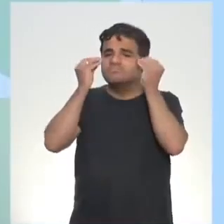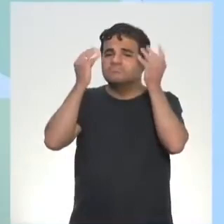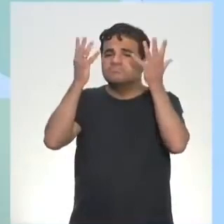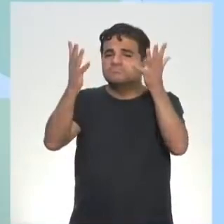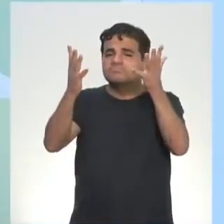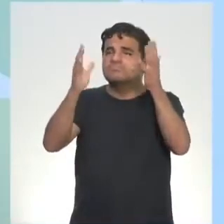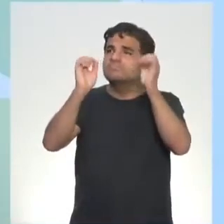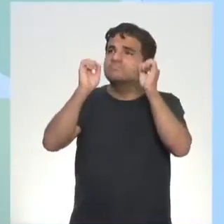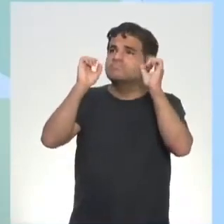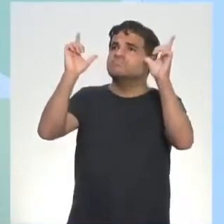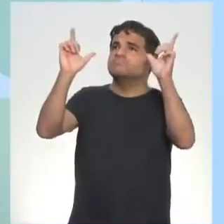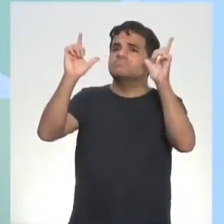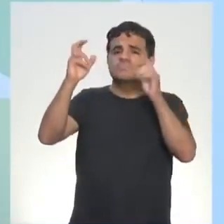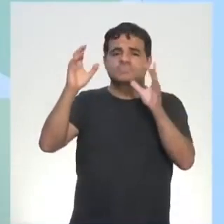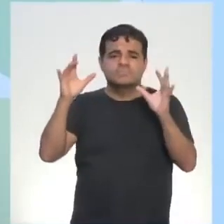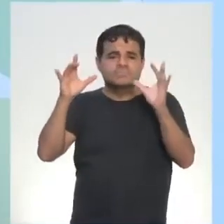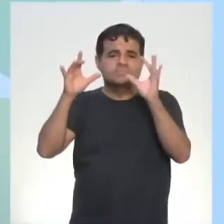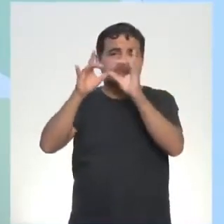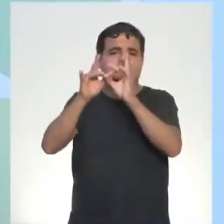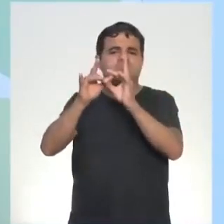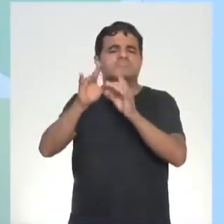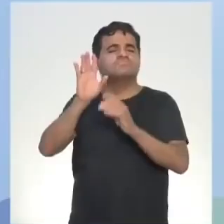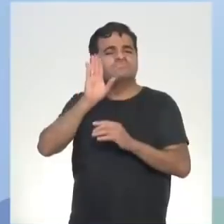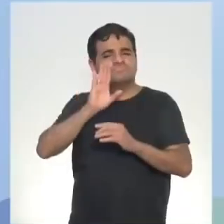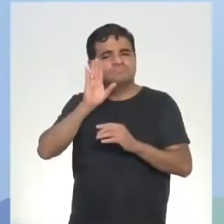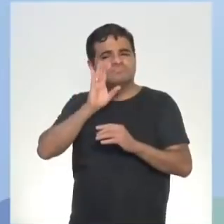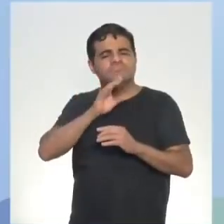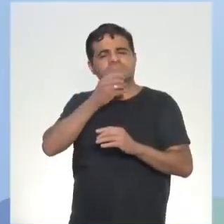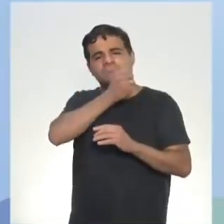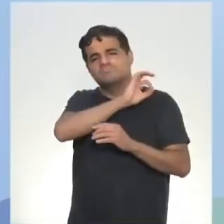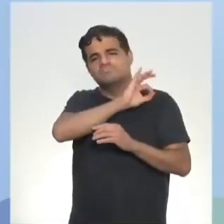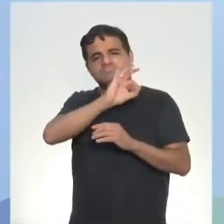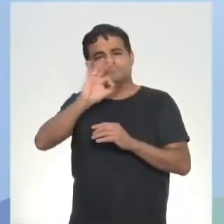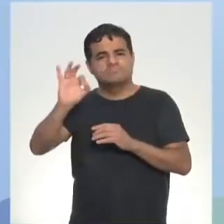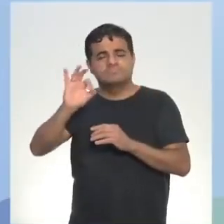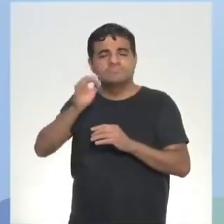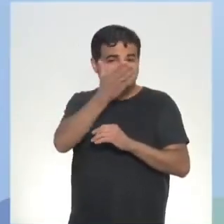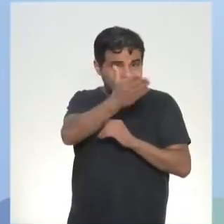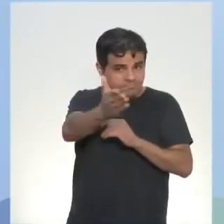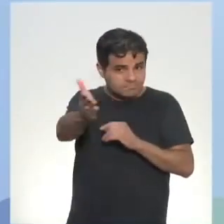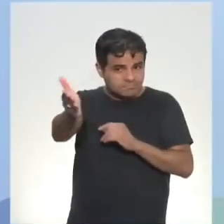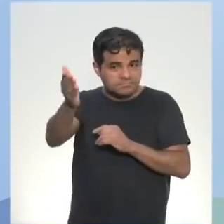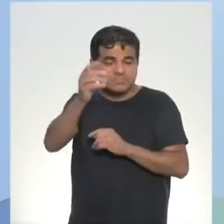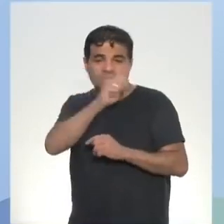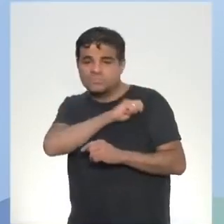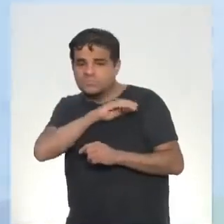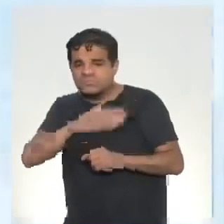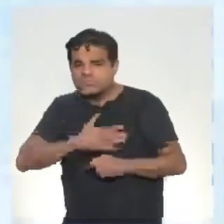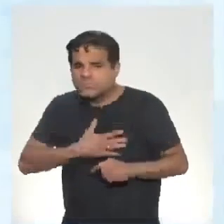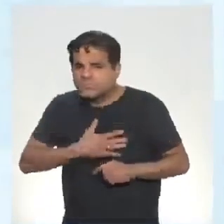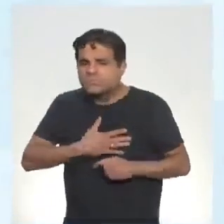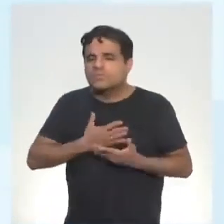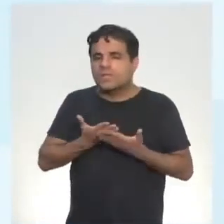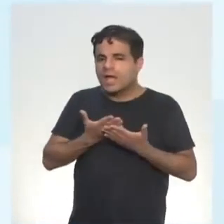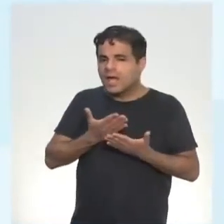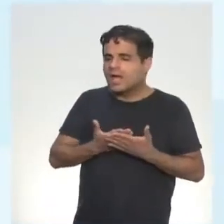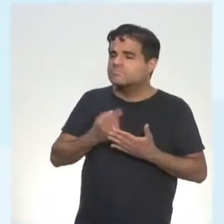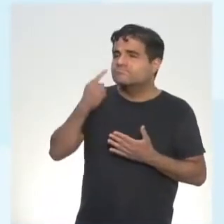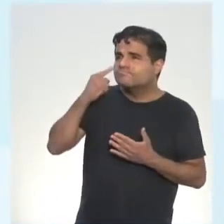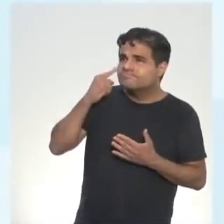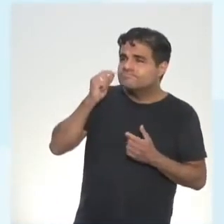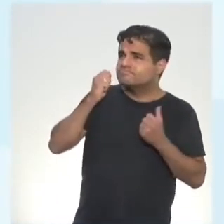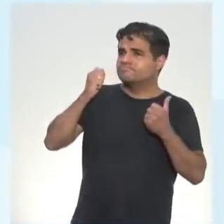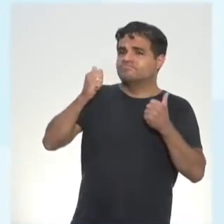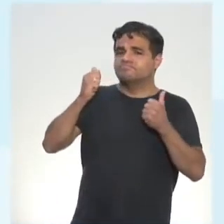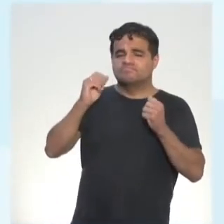estão sempre aí interligadas. Bacana, hein? Exato, é isso mesmo. E você, professor e aluno, se você gostou da nossa aula, se foi